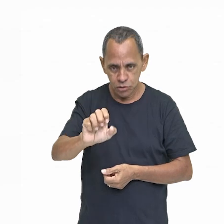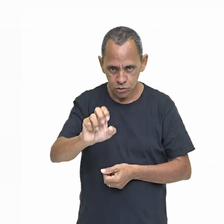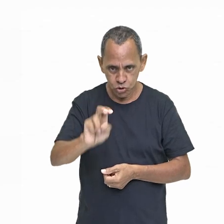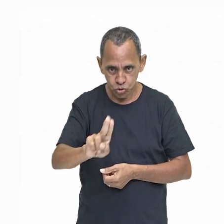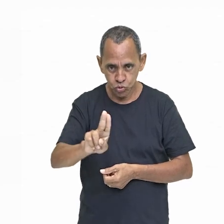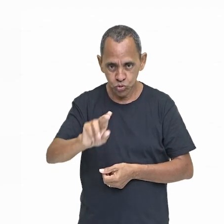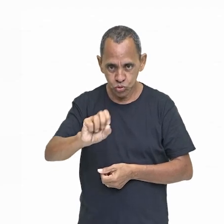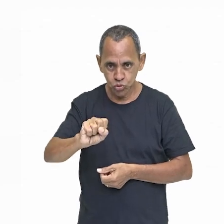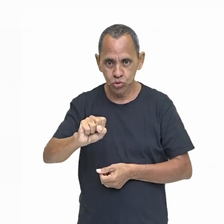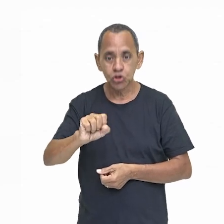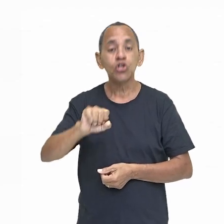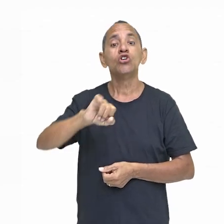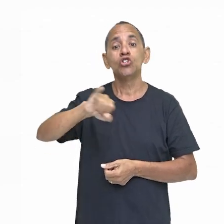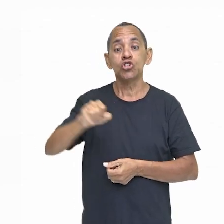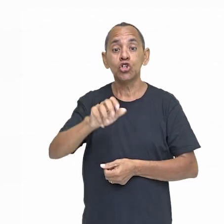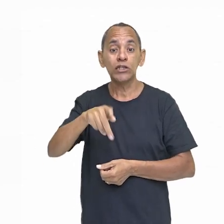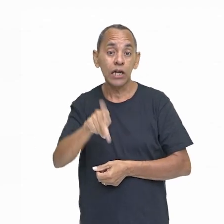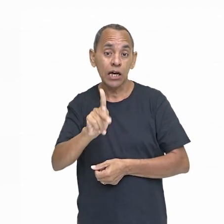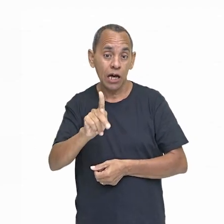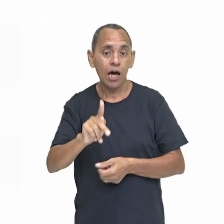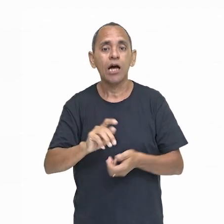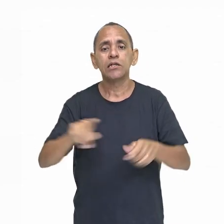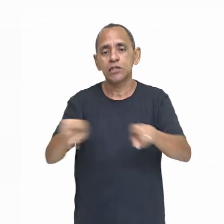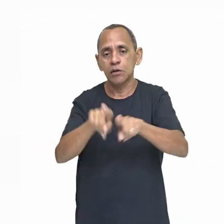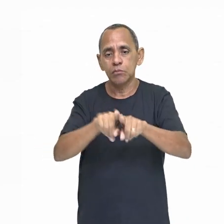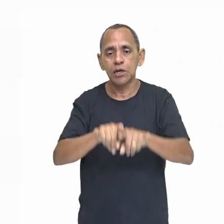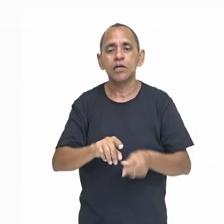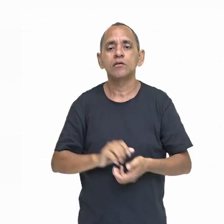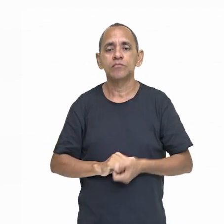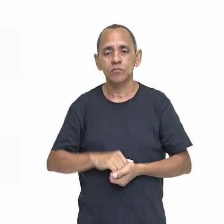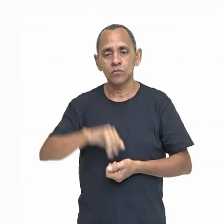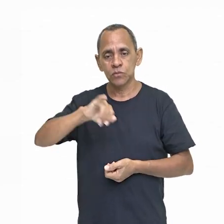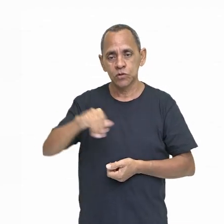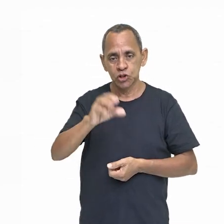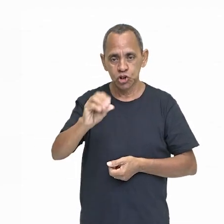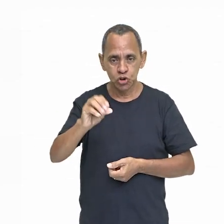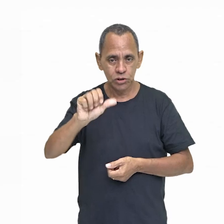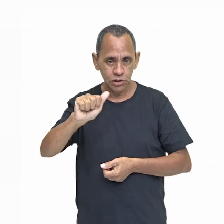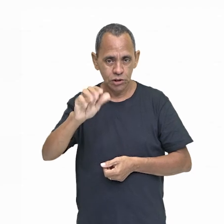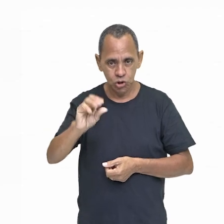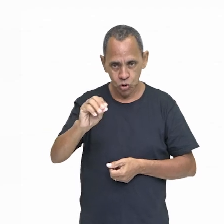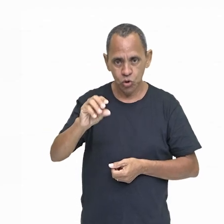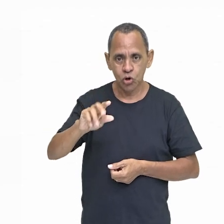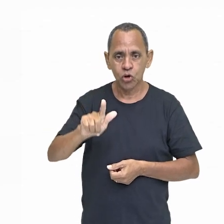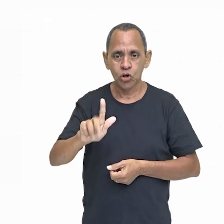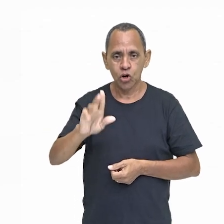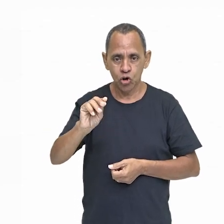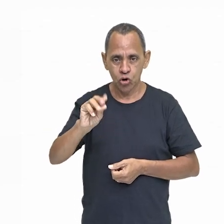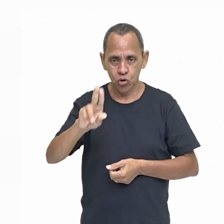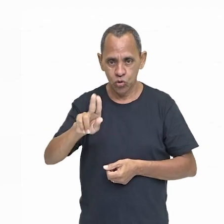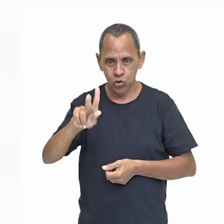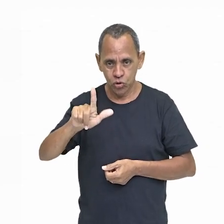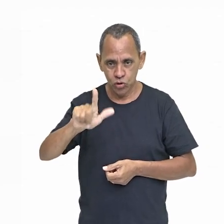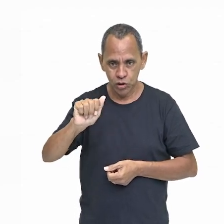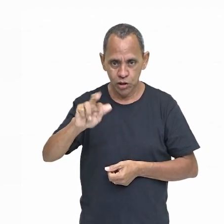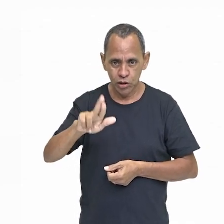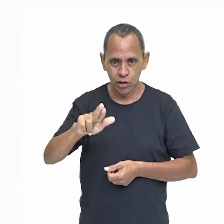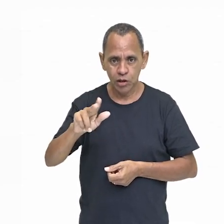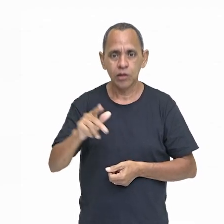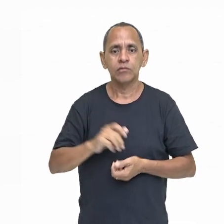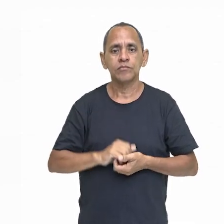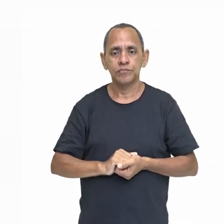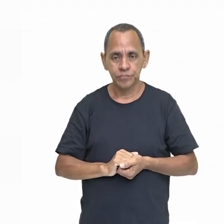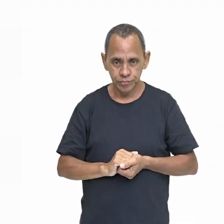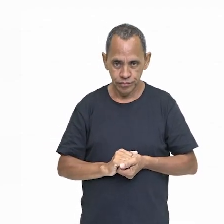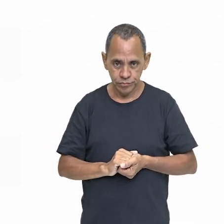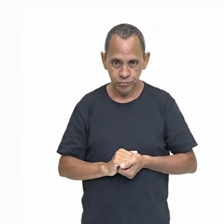também conhecido como JK, e João Goulart. Estes presidentes, neste período histórico,